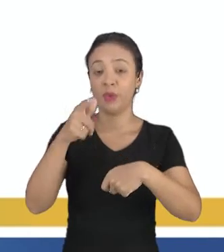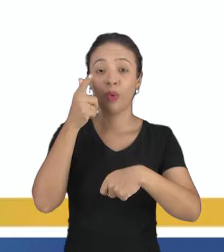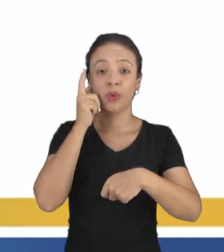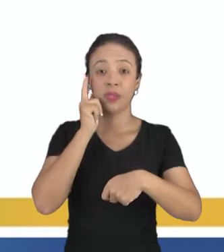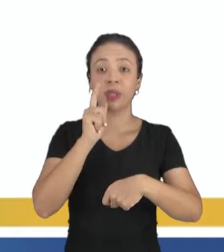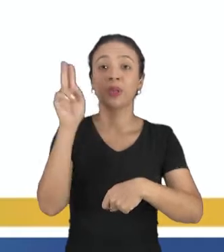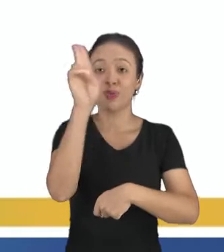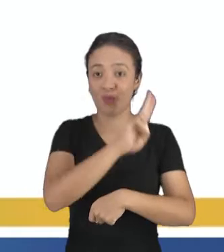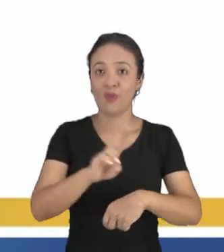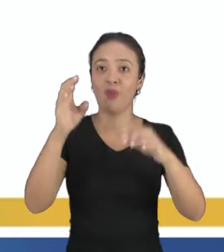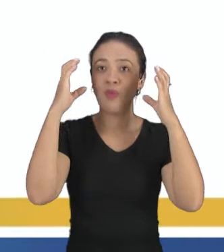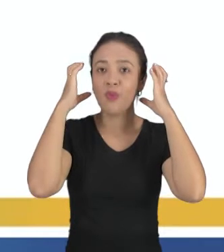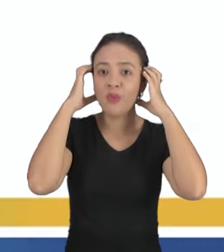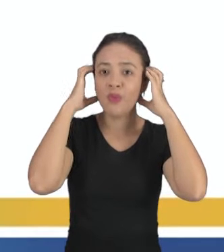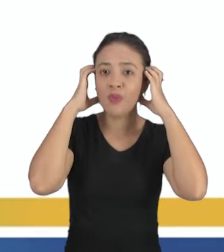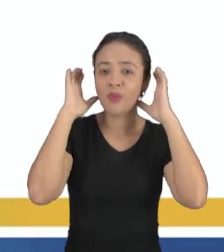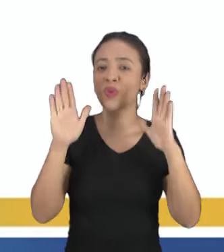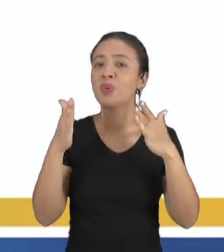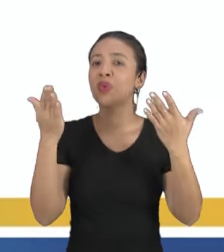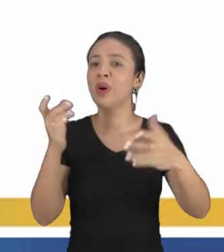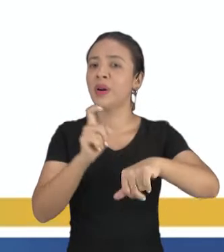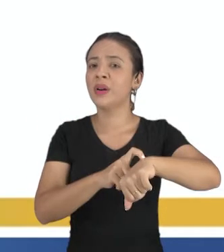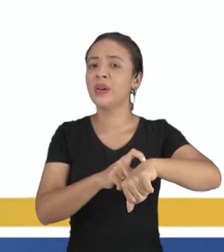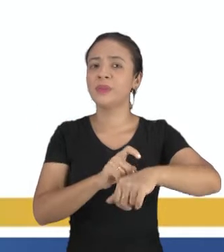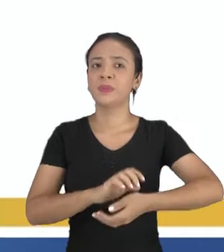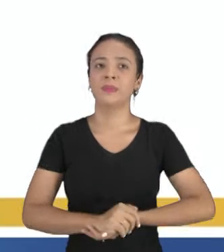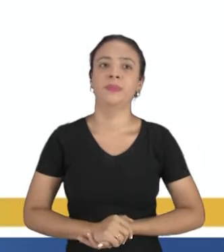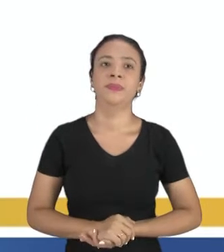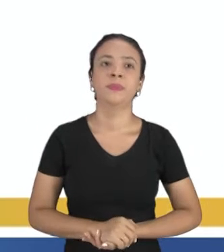ativar o rádio foi igual a